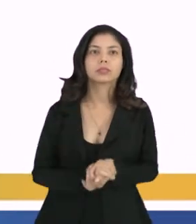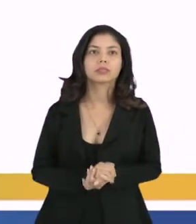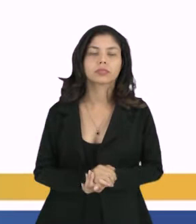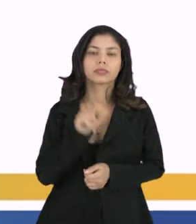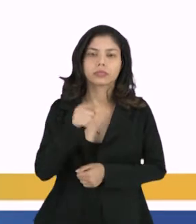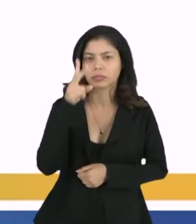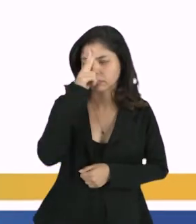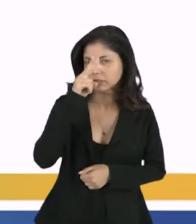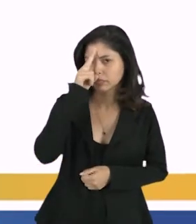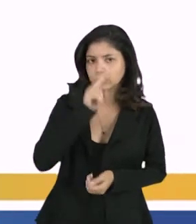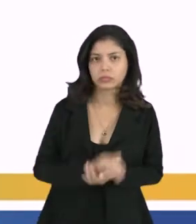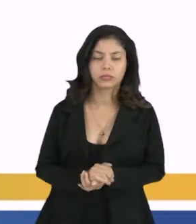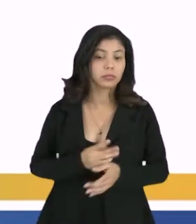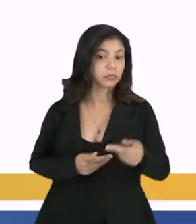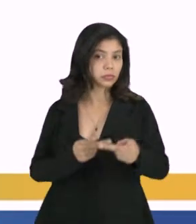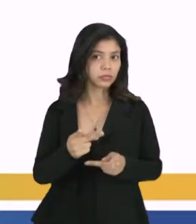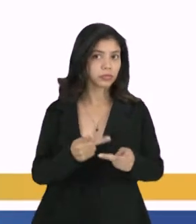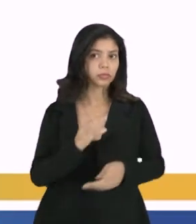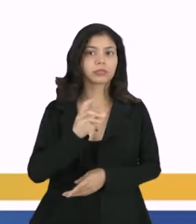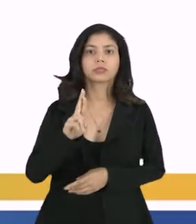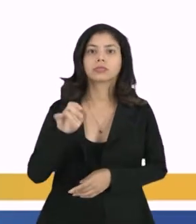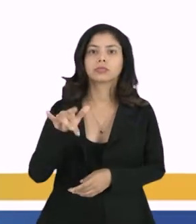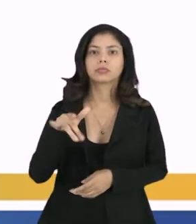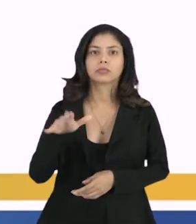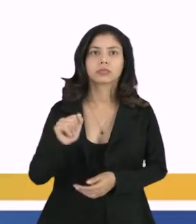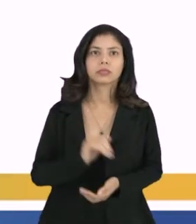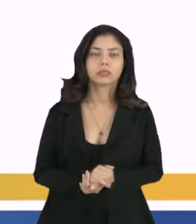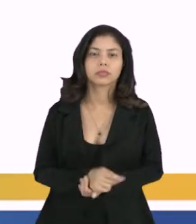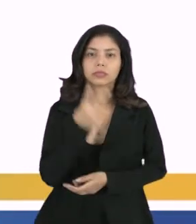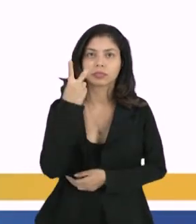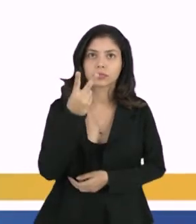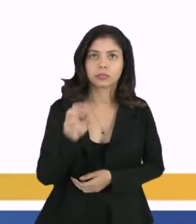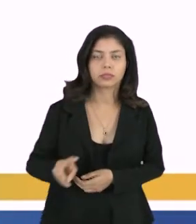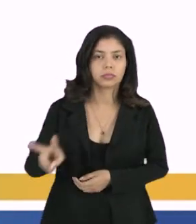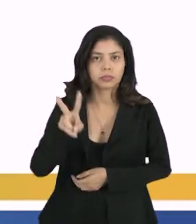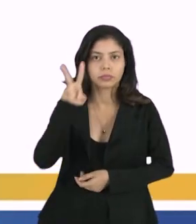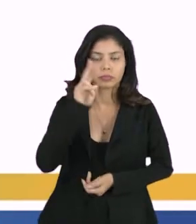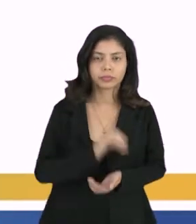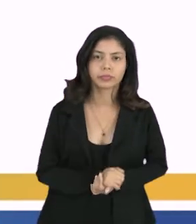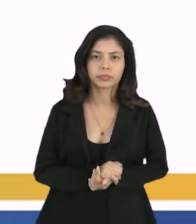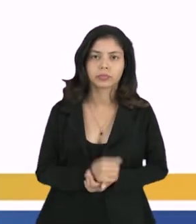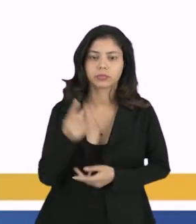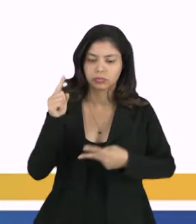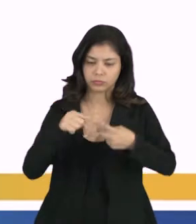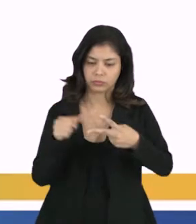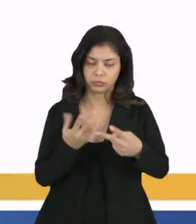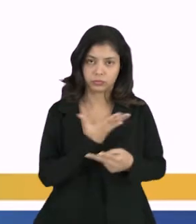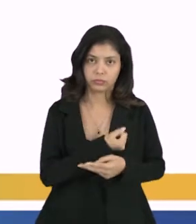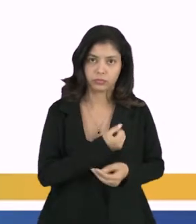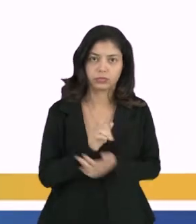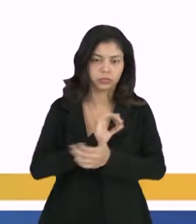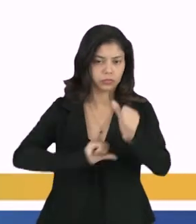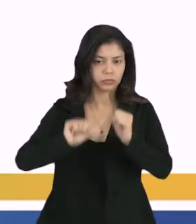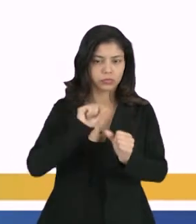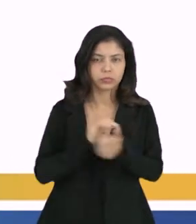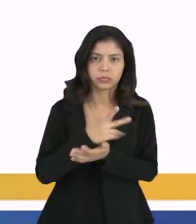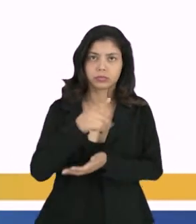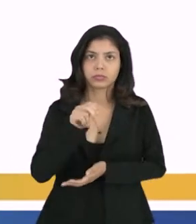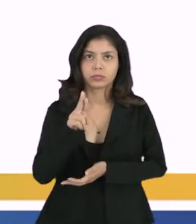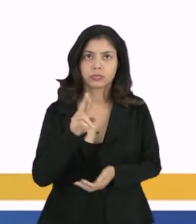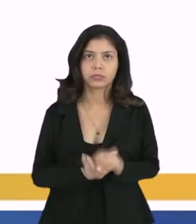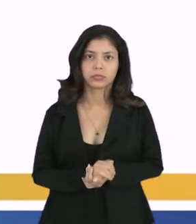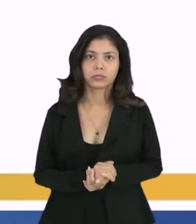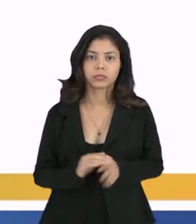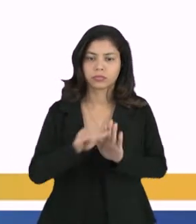você lembra lá do plano cartesiano, que quando eu tenho dois valores, né, eu tenho dois números, eu posso transformar isso num par